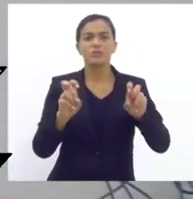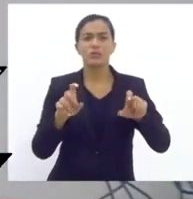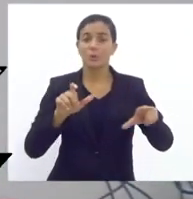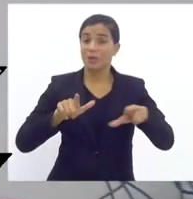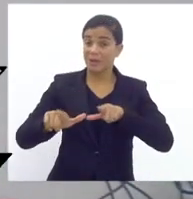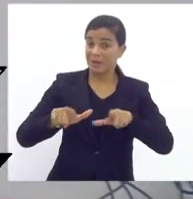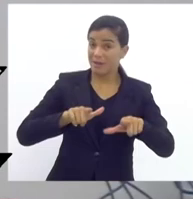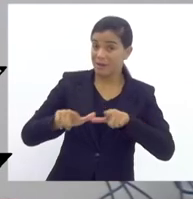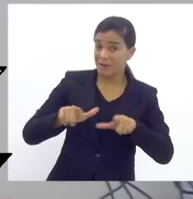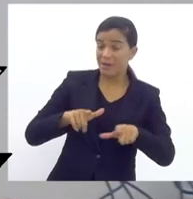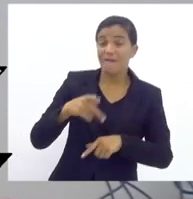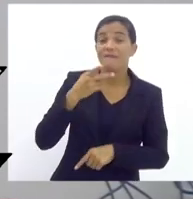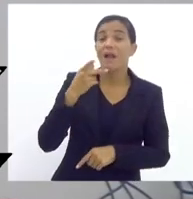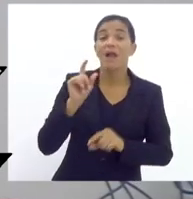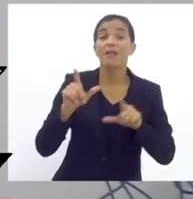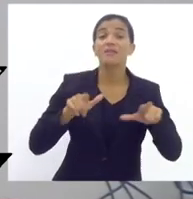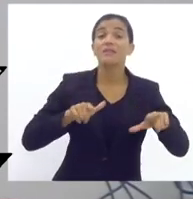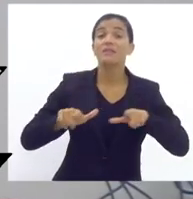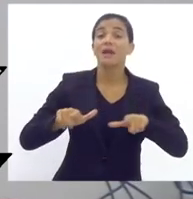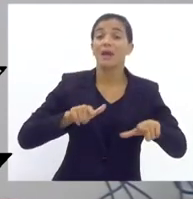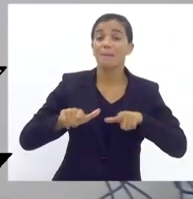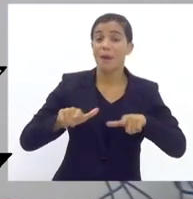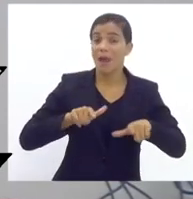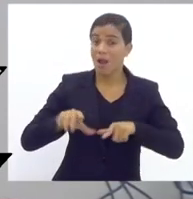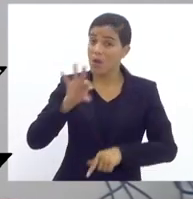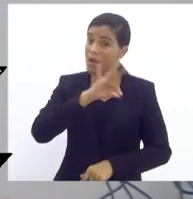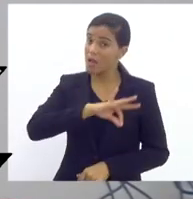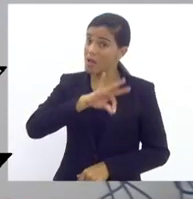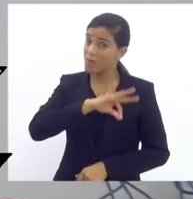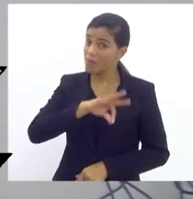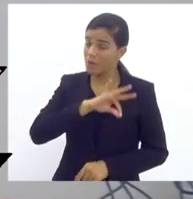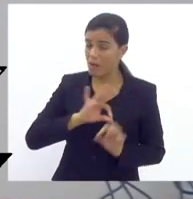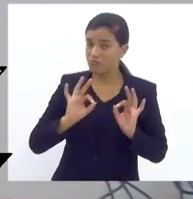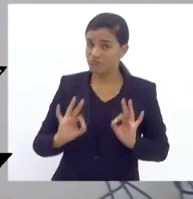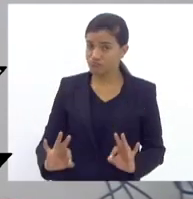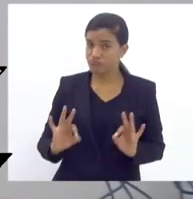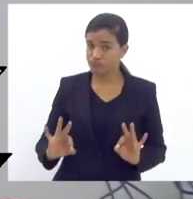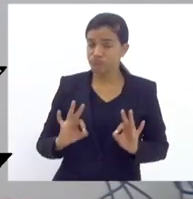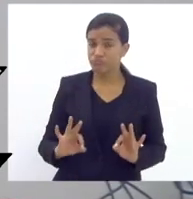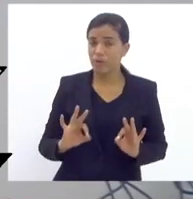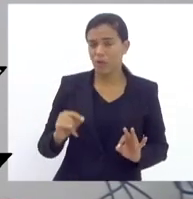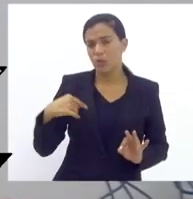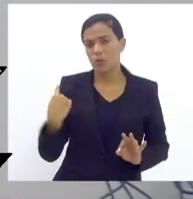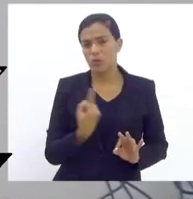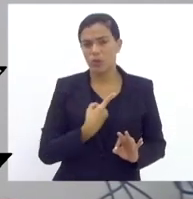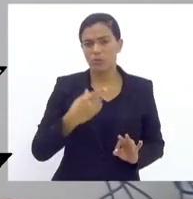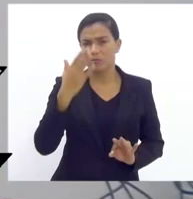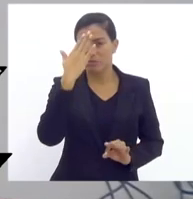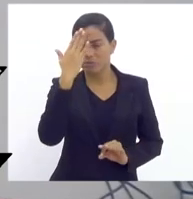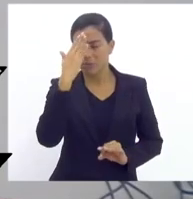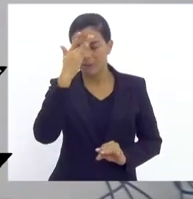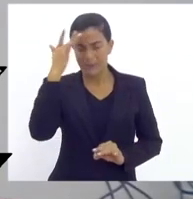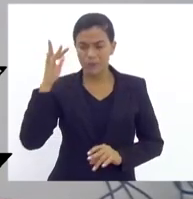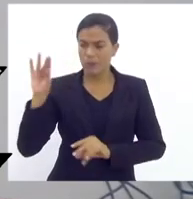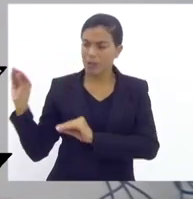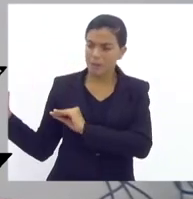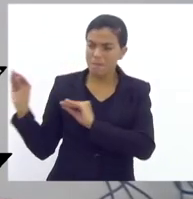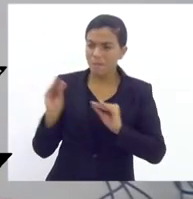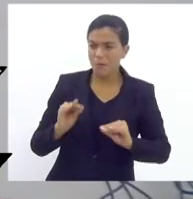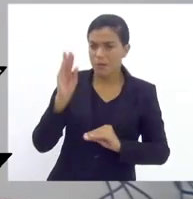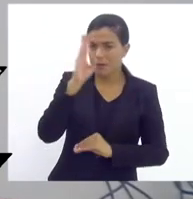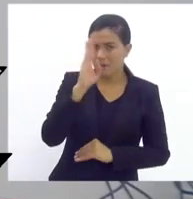aqui a gente tá falando do trabalho reminerado para poder viver todo mundo sabe que o mingante que chega aqui